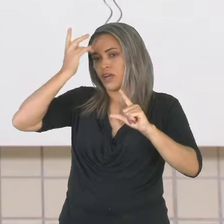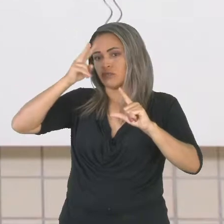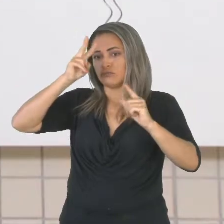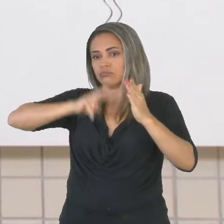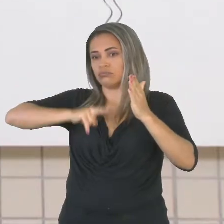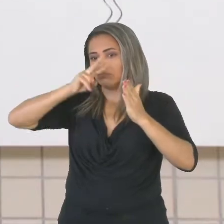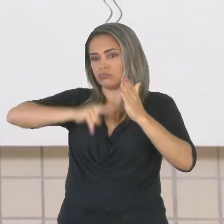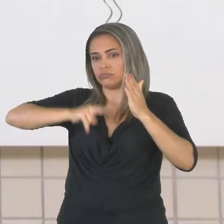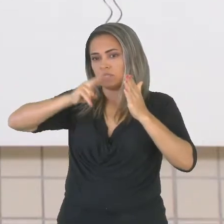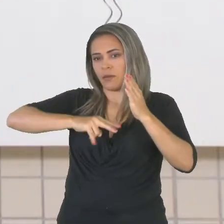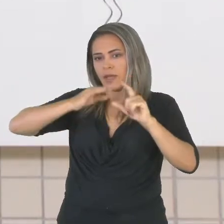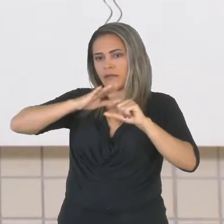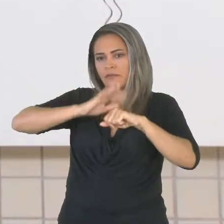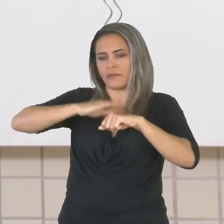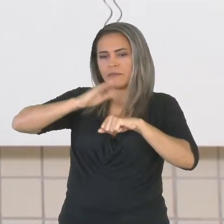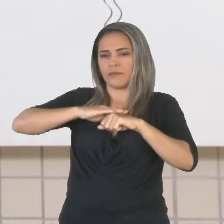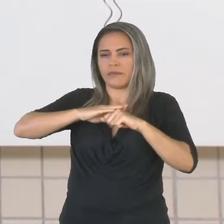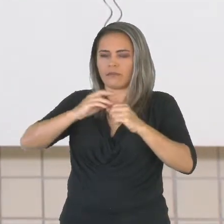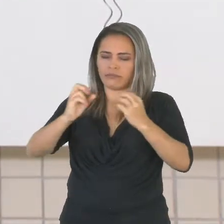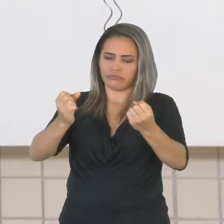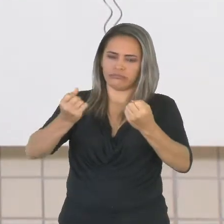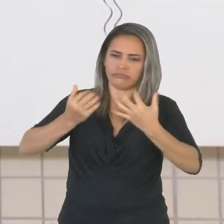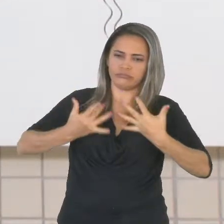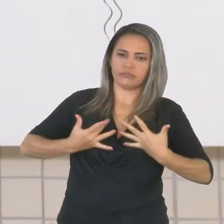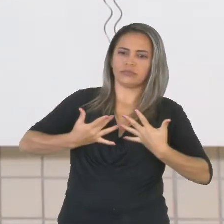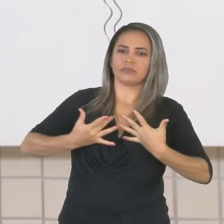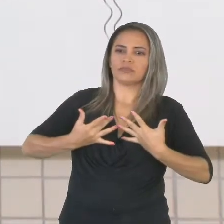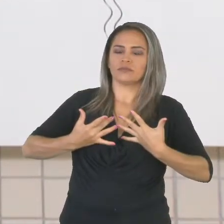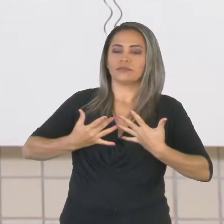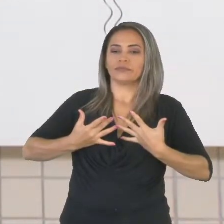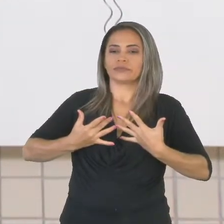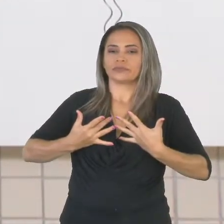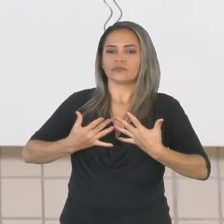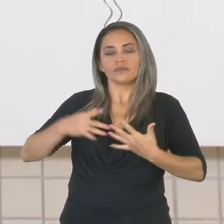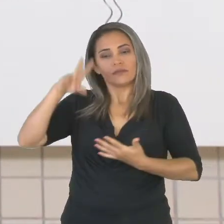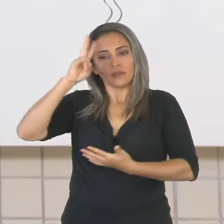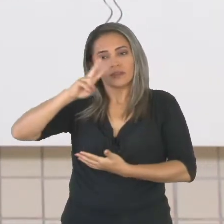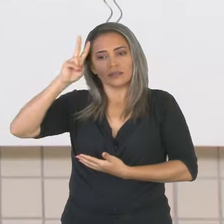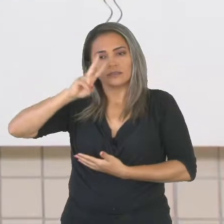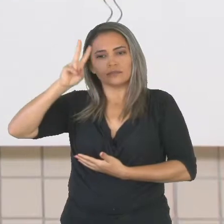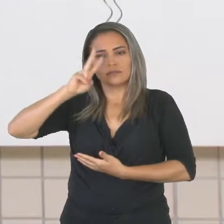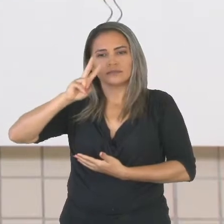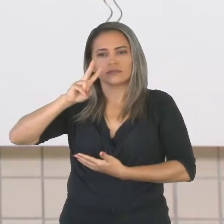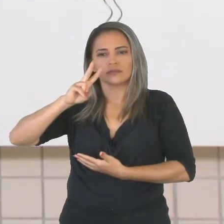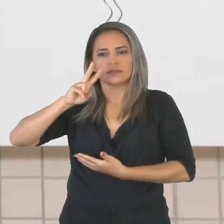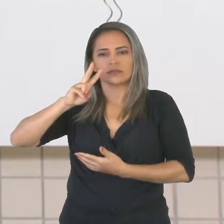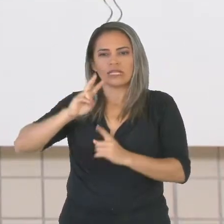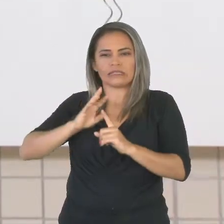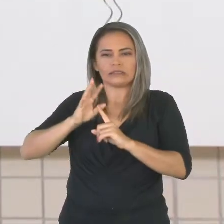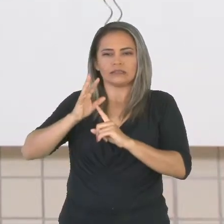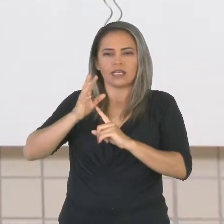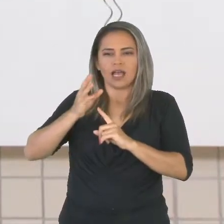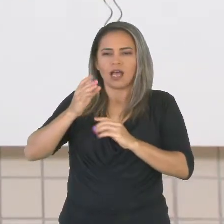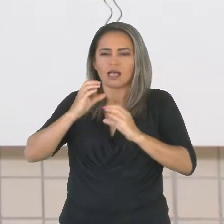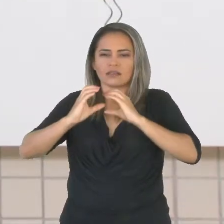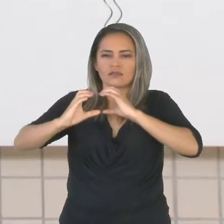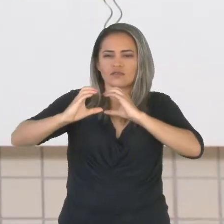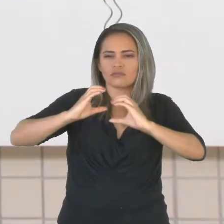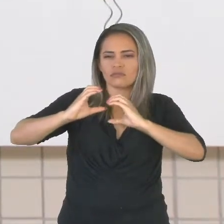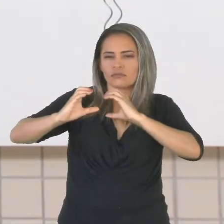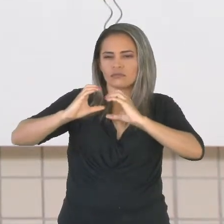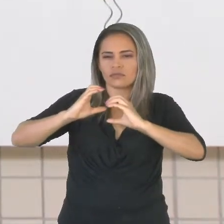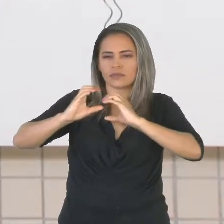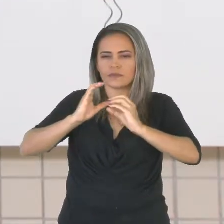mais fácil interpretação para quem vai receber. E lembrando que a arte da comunicação, ela está